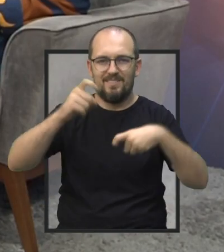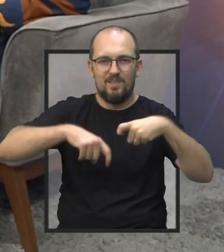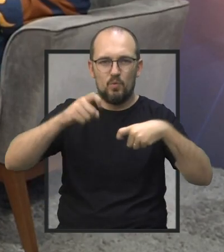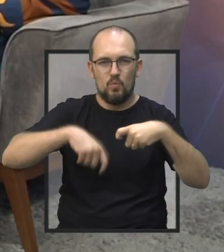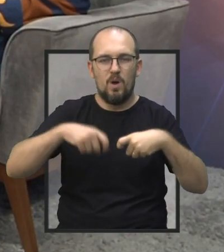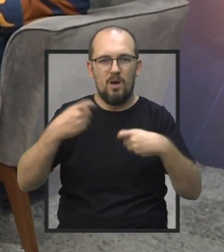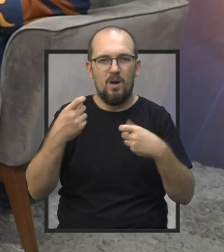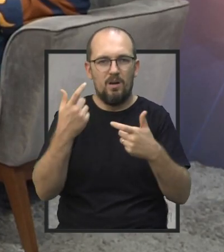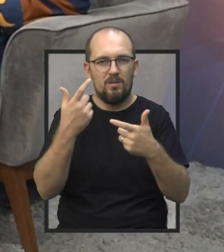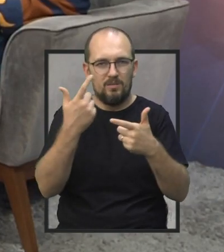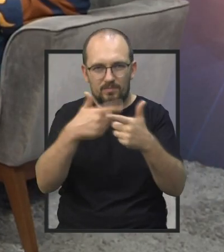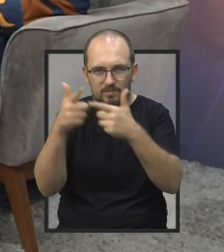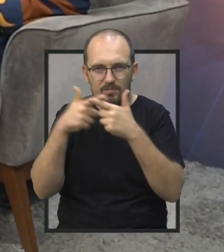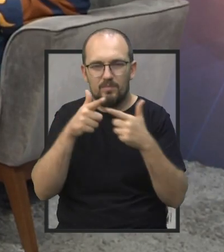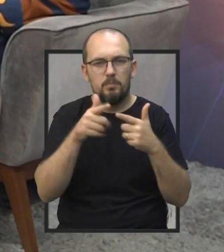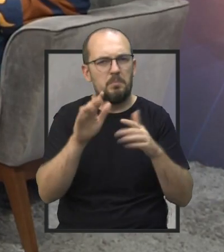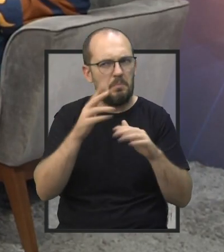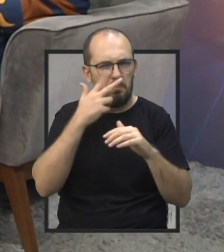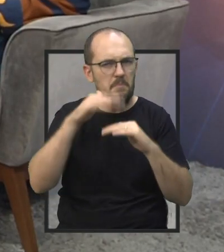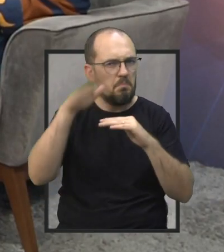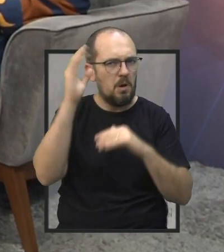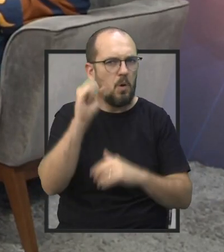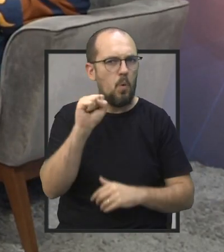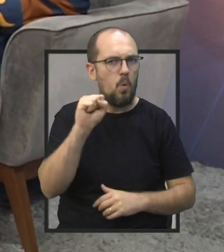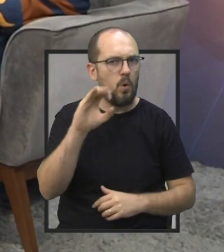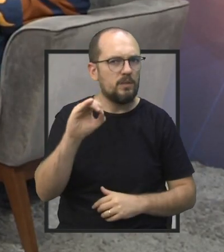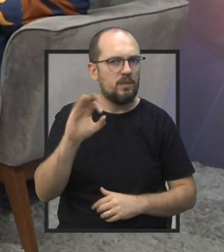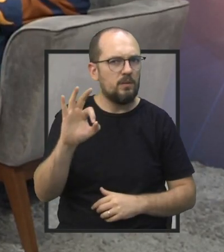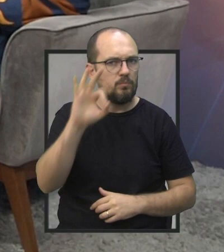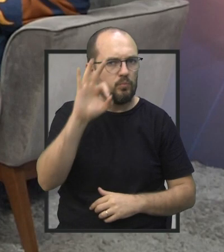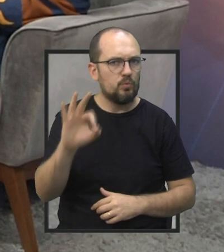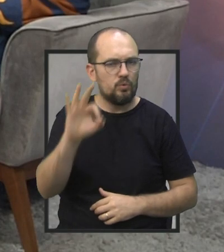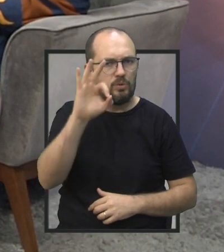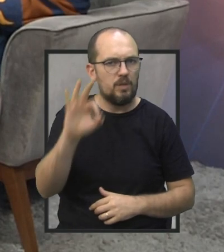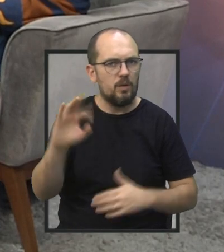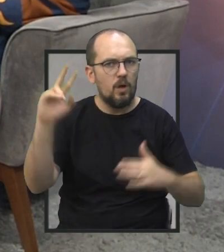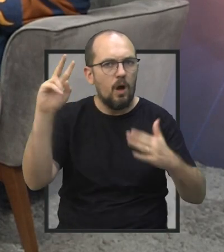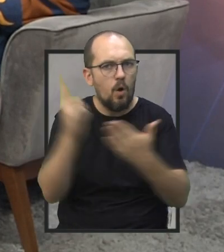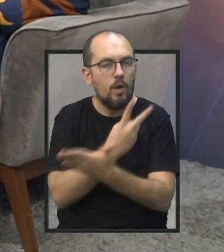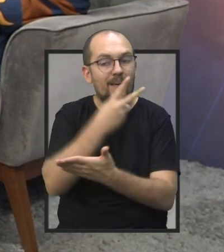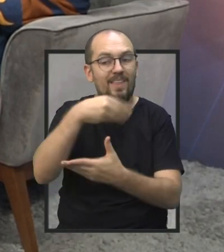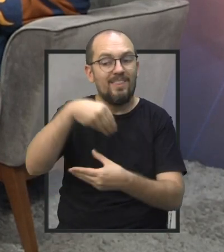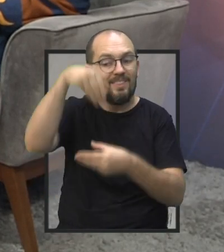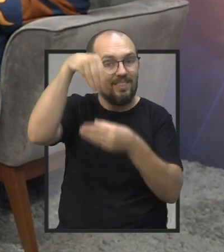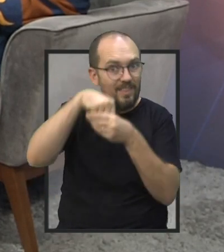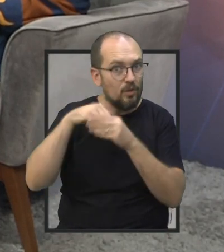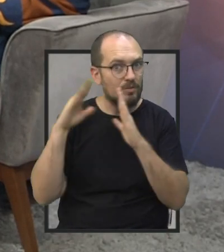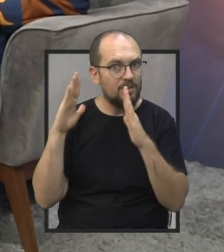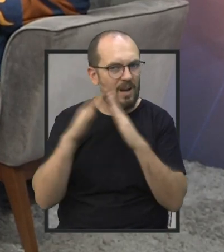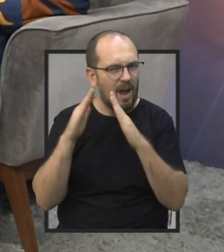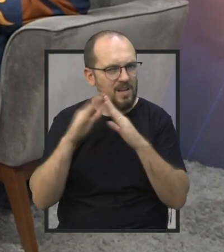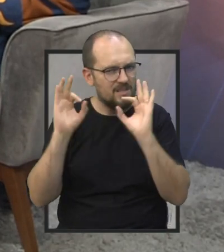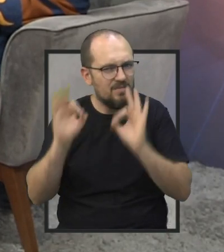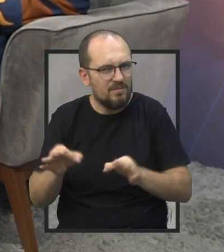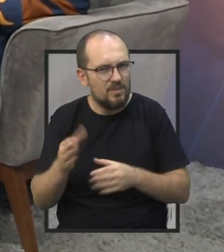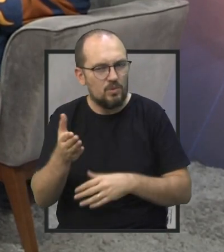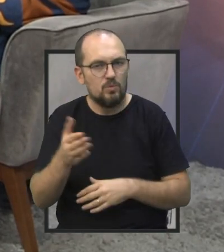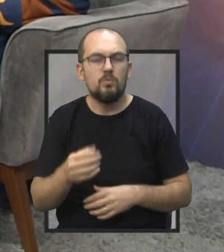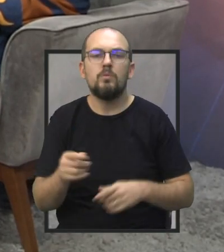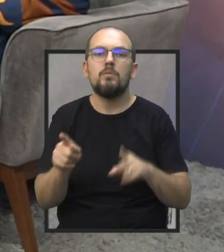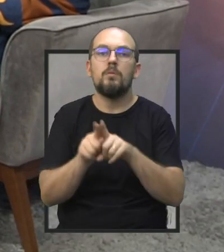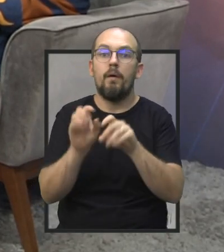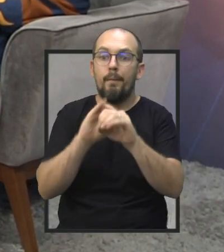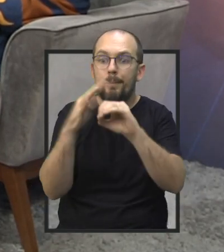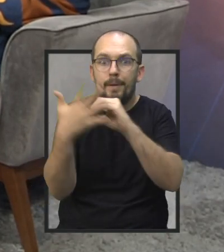né, Cândida? Inclusive, acho que mais de 80% dos casos, se eu não me engano, acontecem dentro da casa dessas vítimas. E